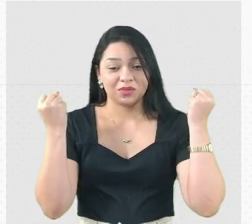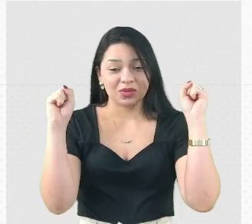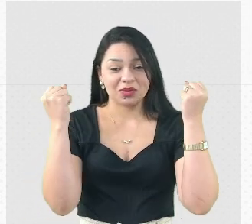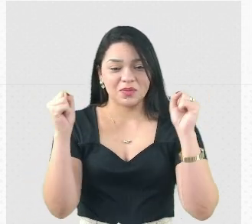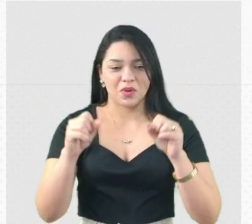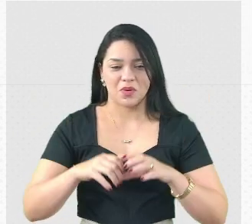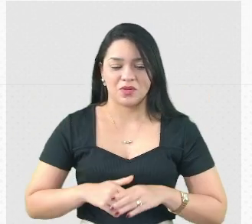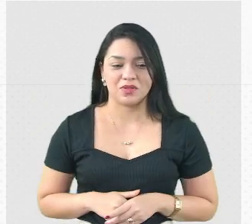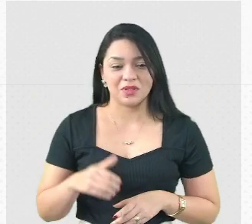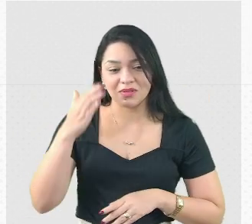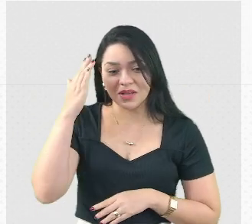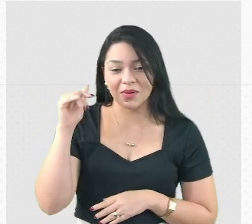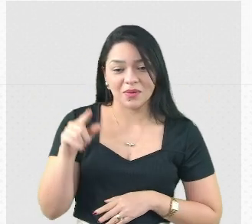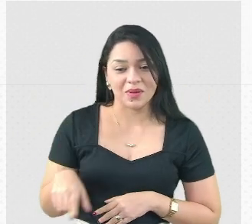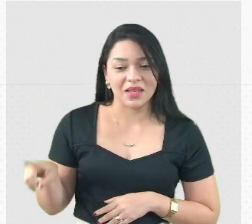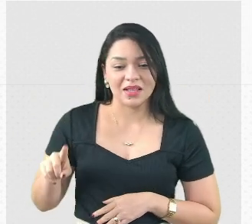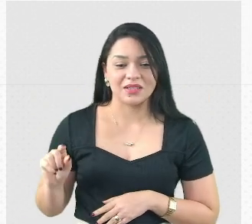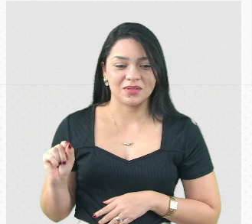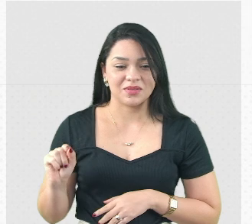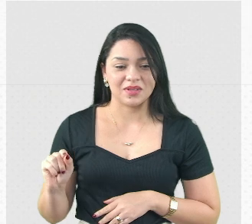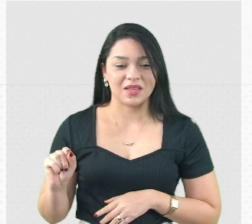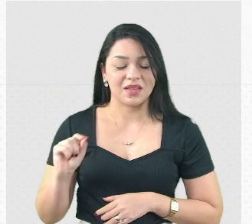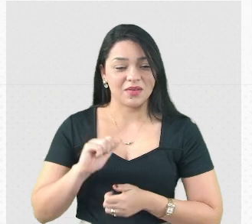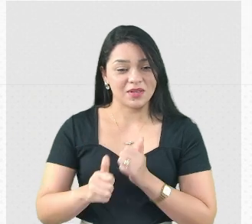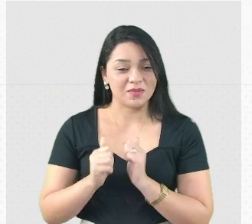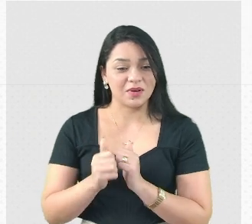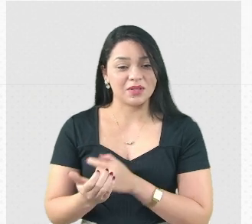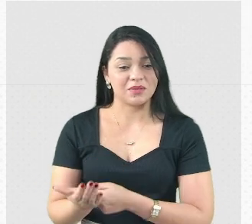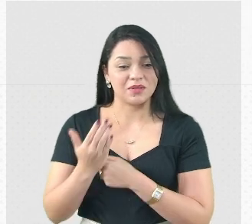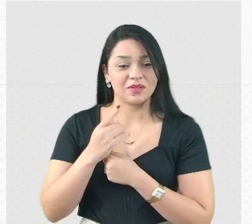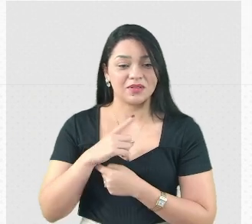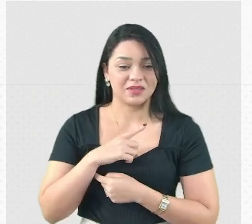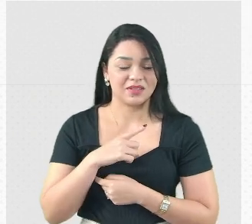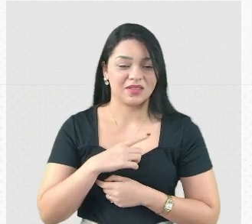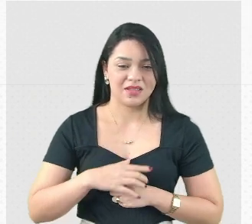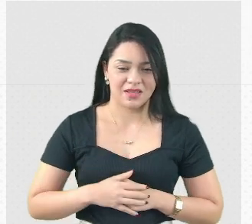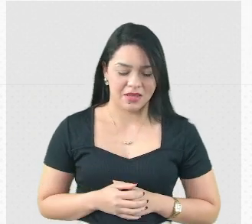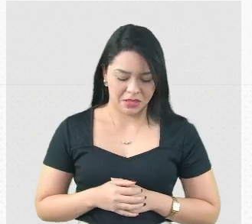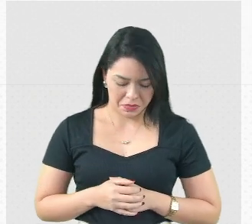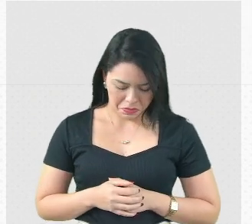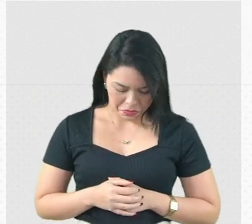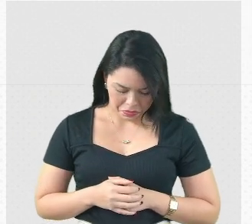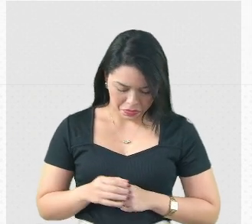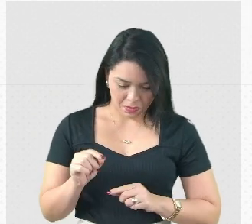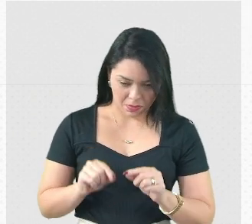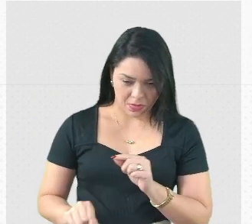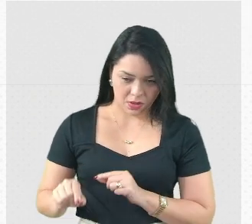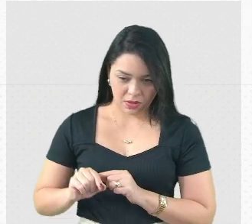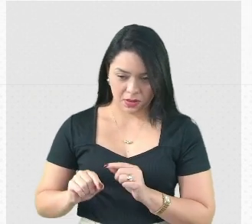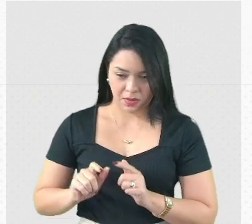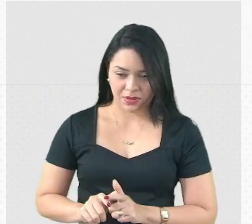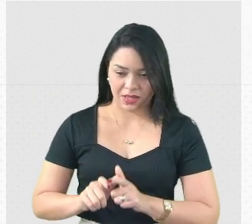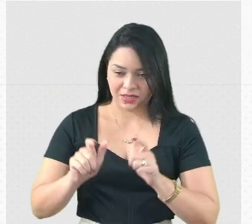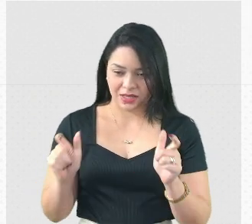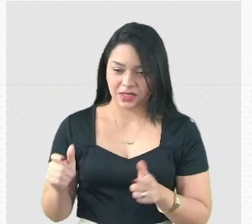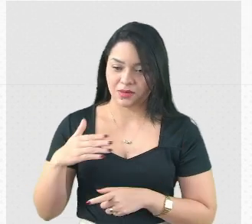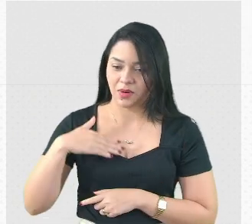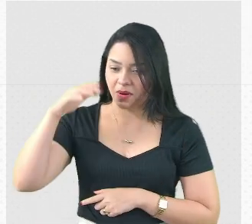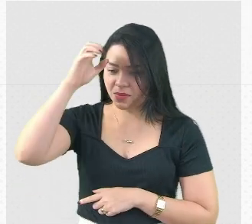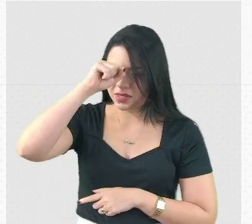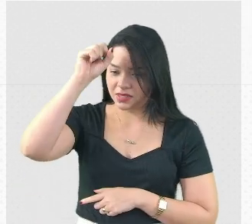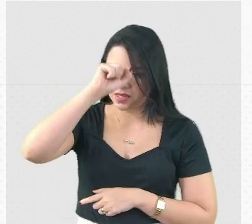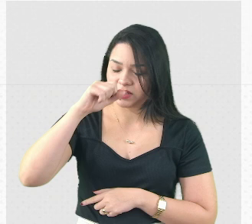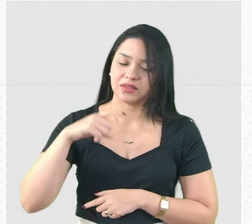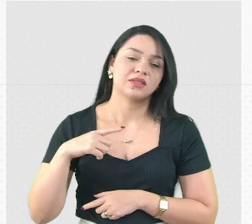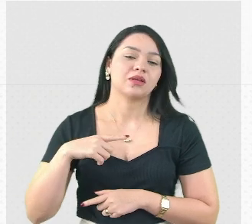Não sabendo eles que o esporte era que me dava essa bagagem. para que eu potencializasse meu aprendizado, eu